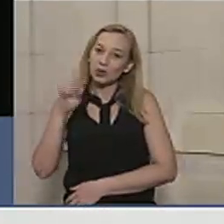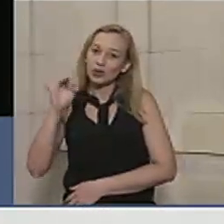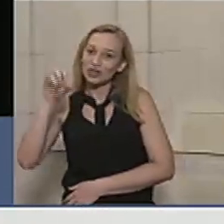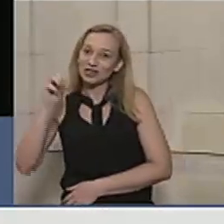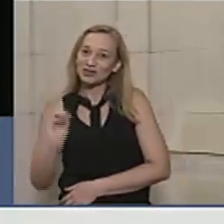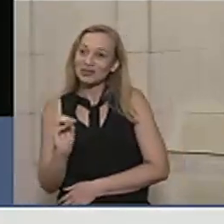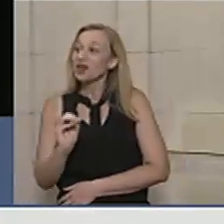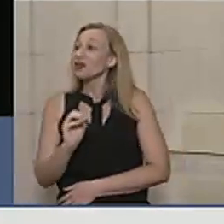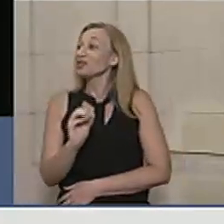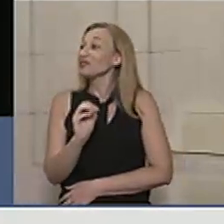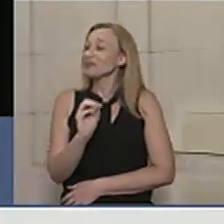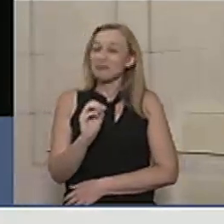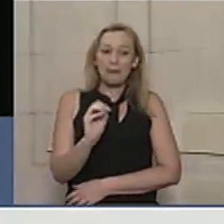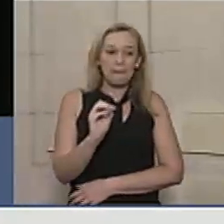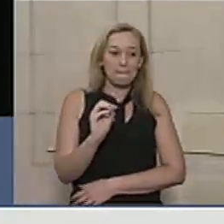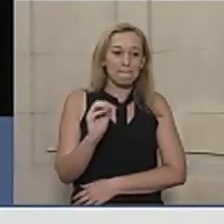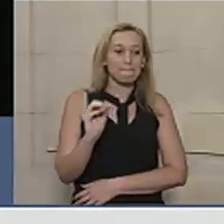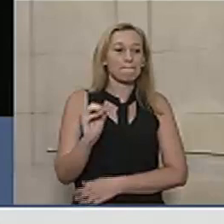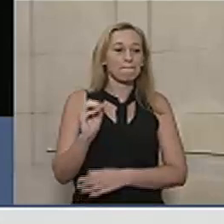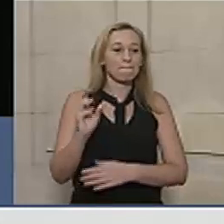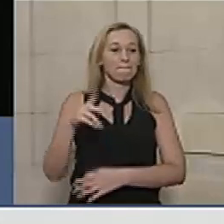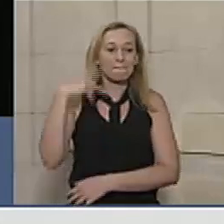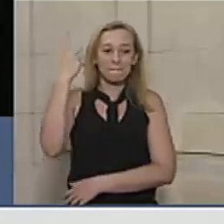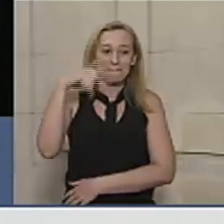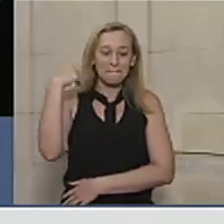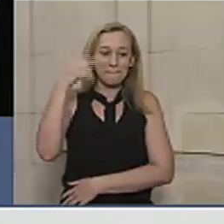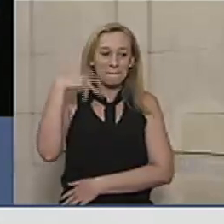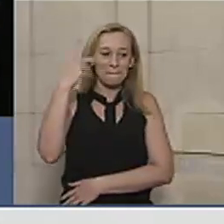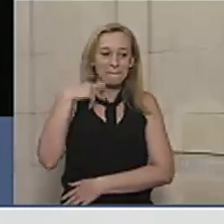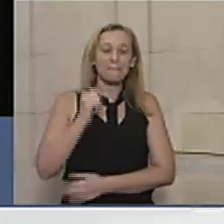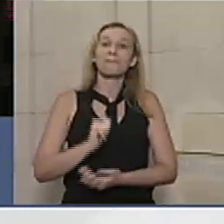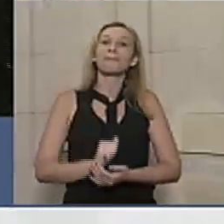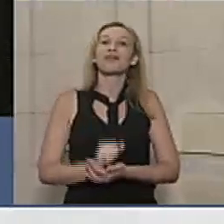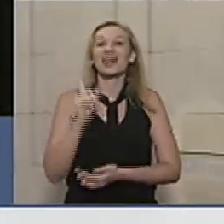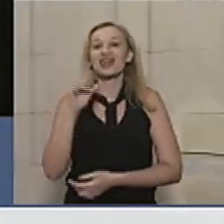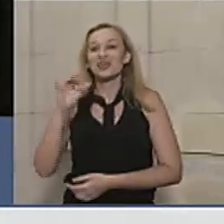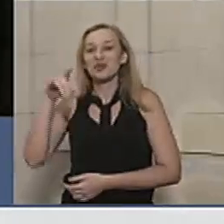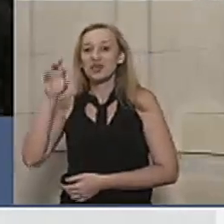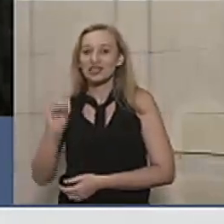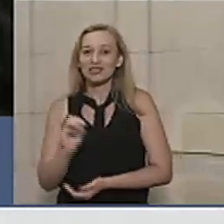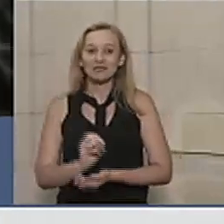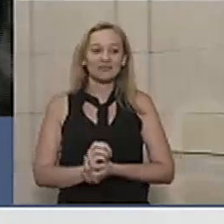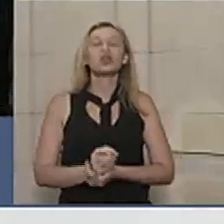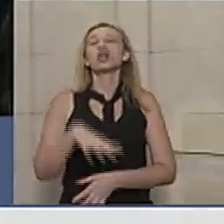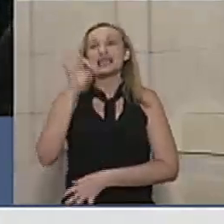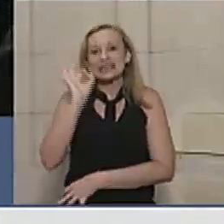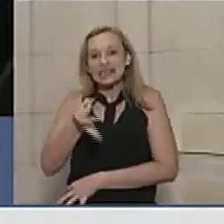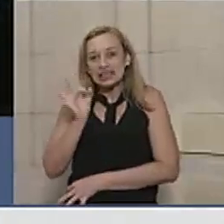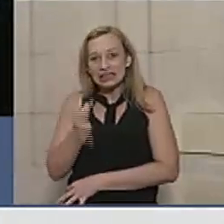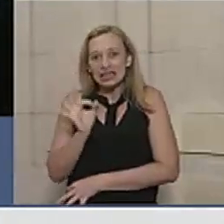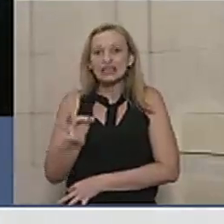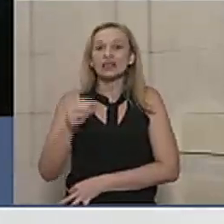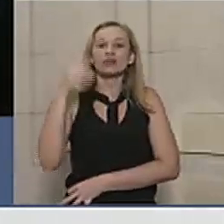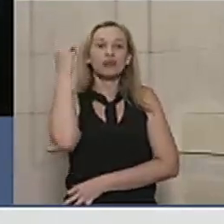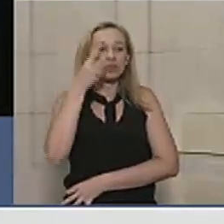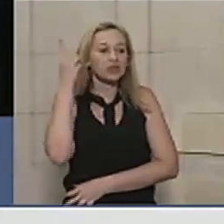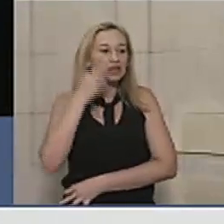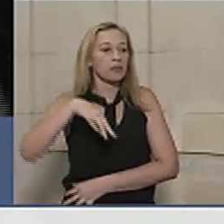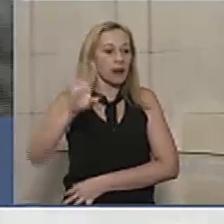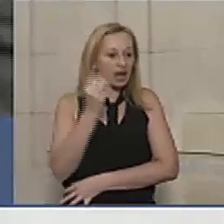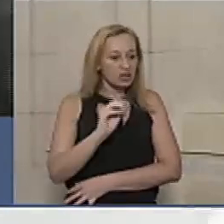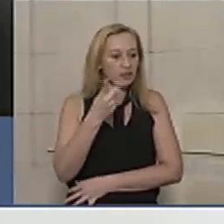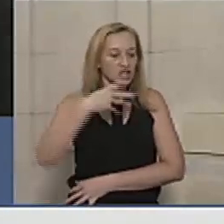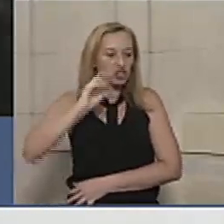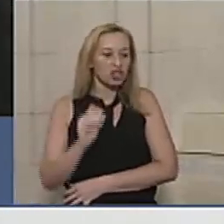do PDT. O vereador Aloysio de Freitas, tenho certeza que o deputado Márcio Pacheco,